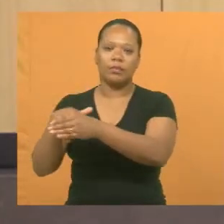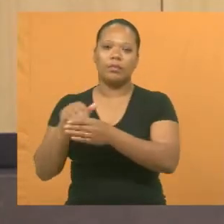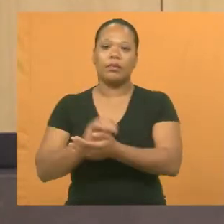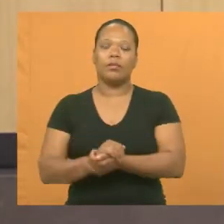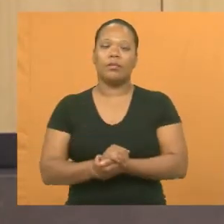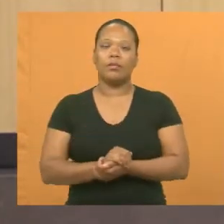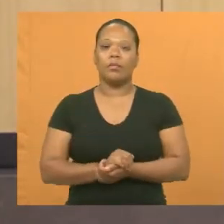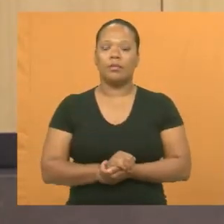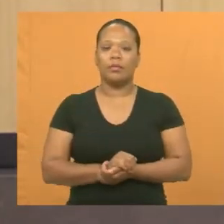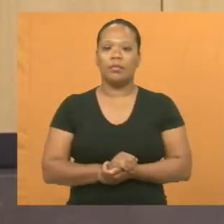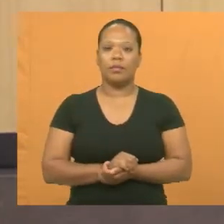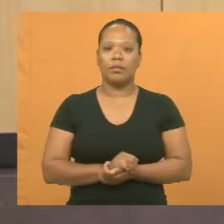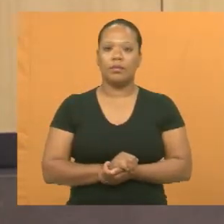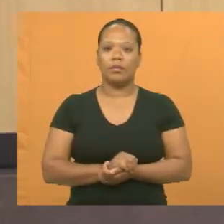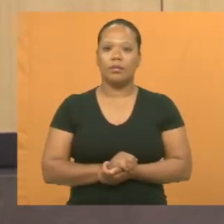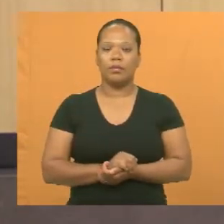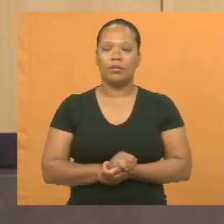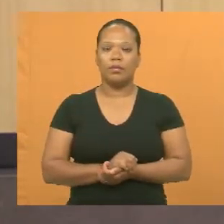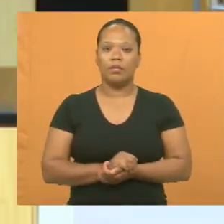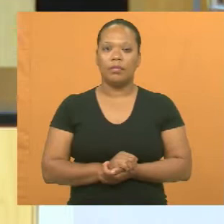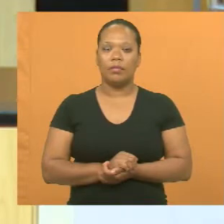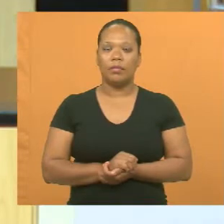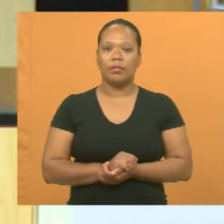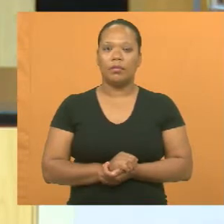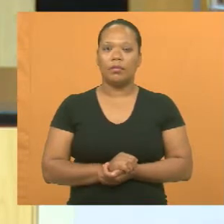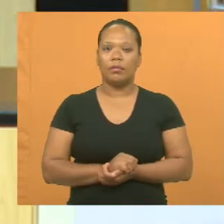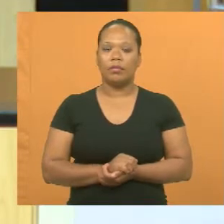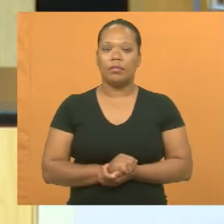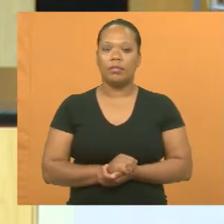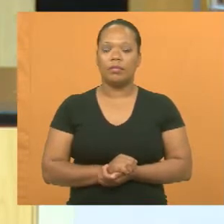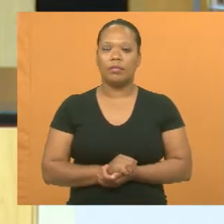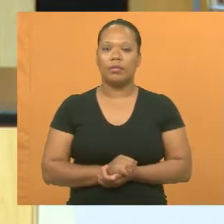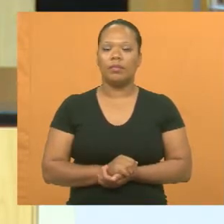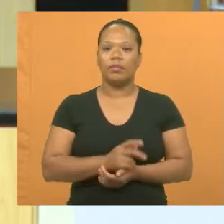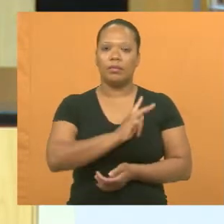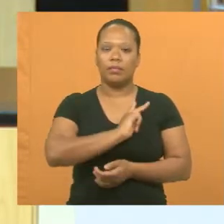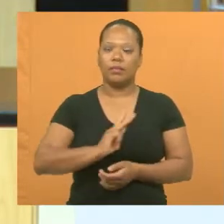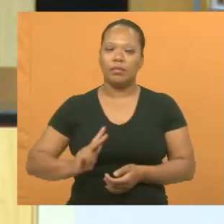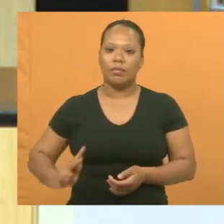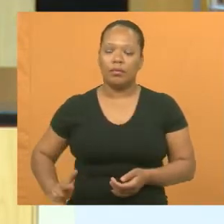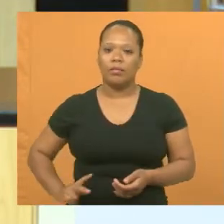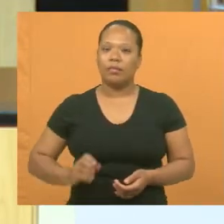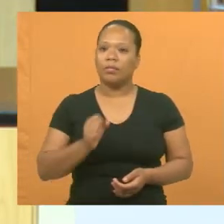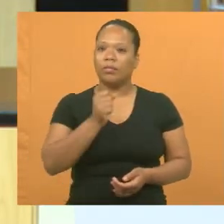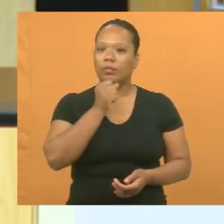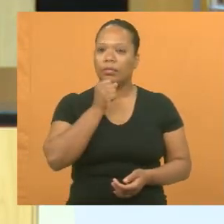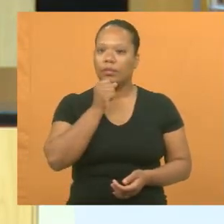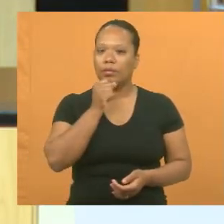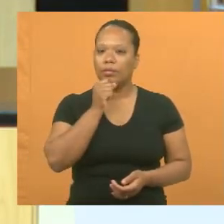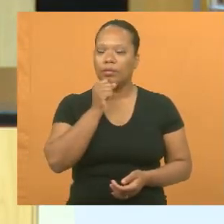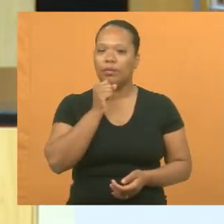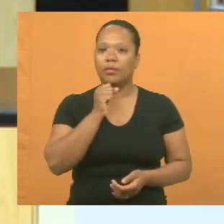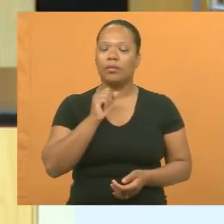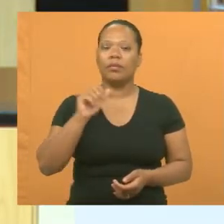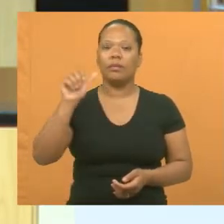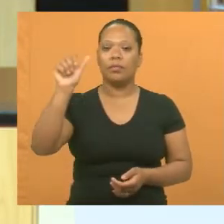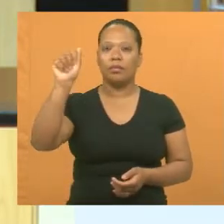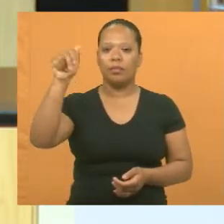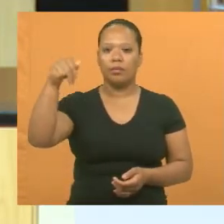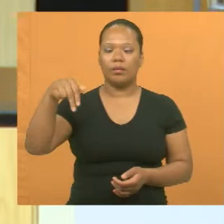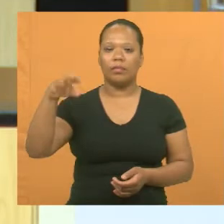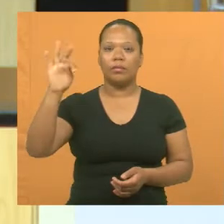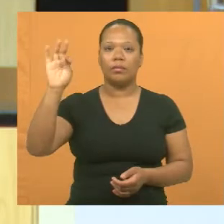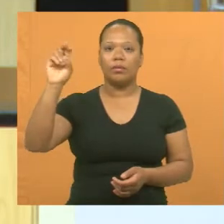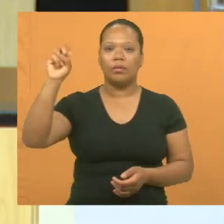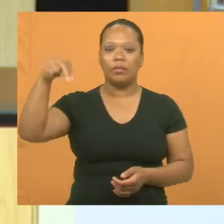dos vereadores. Eu quero saudar aqui os vereadores da melhor idade aqui presente, o senhor Antônio Alves de Moraes,